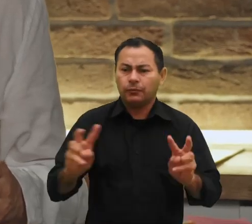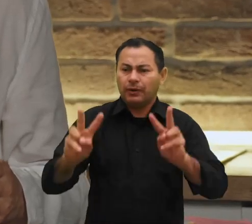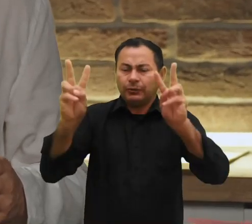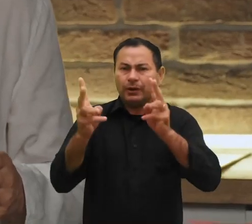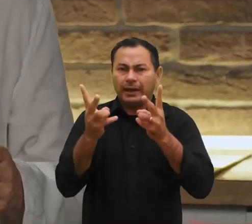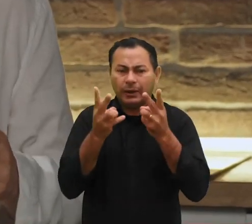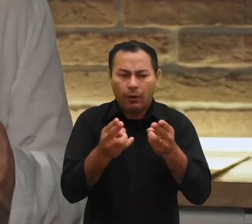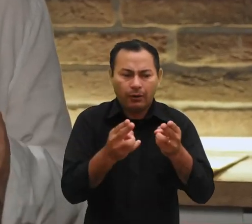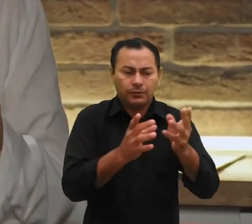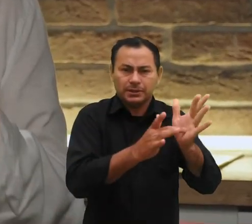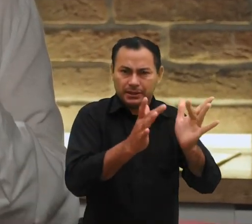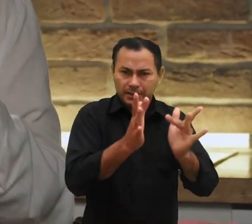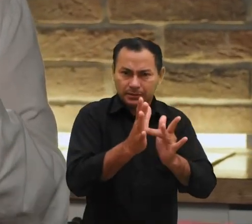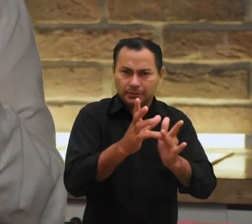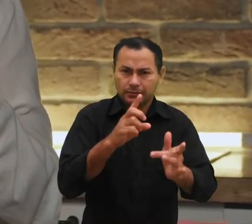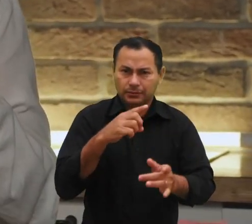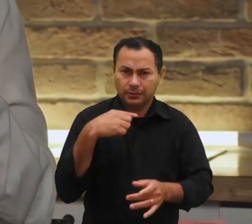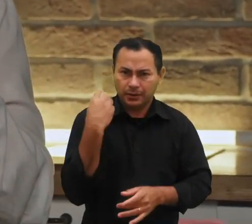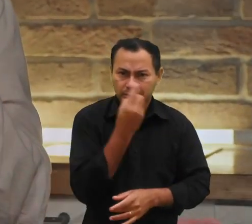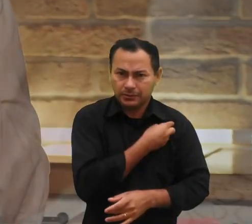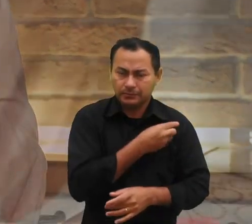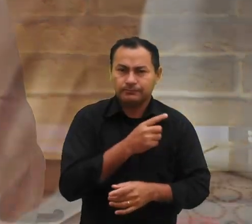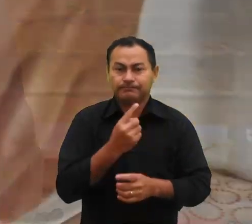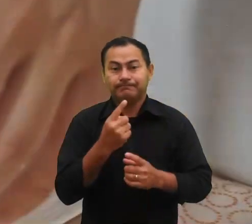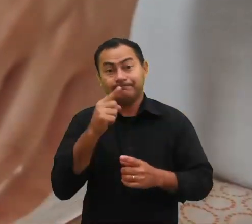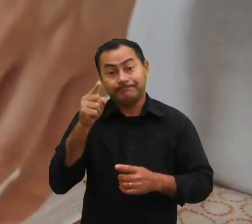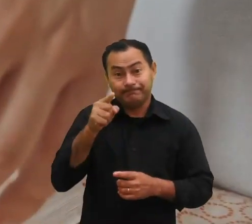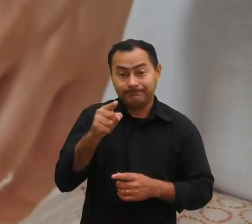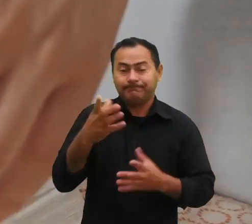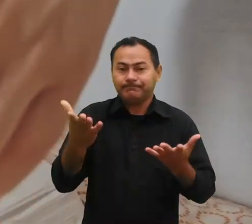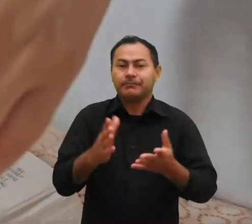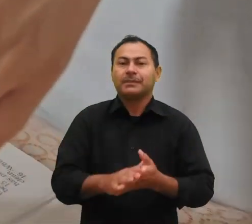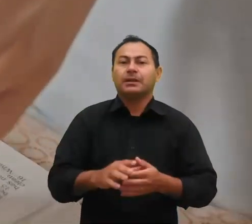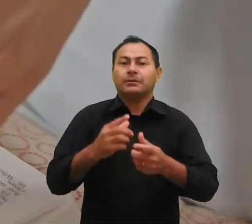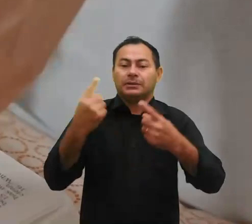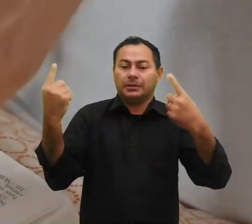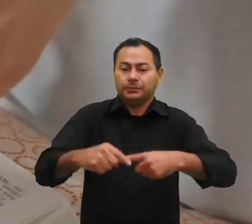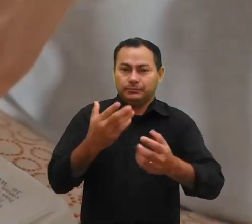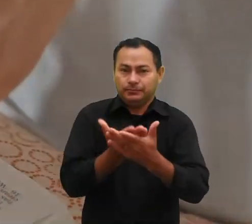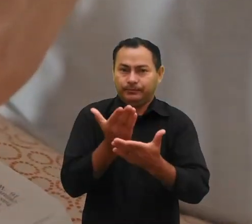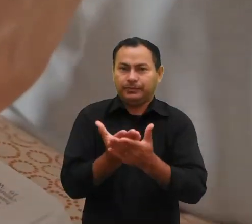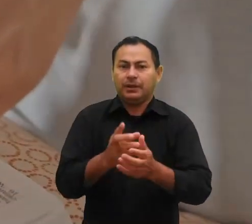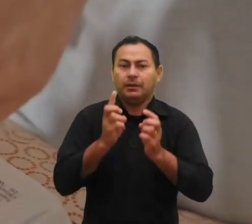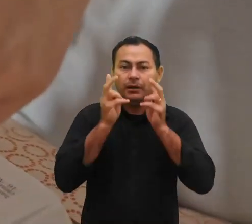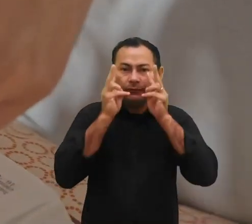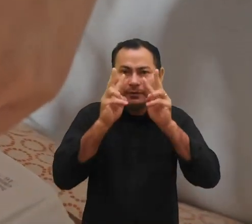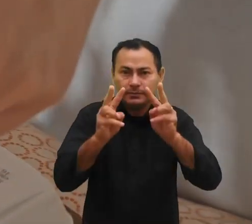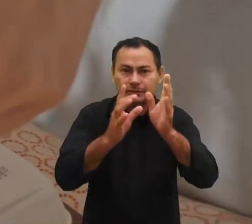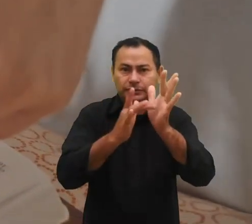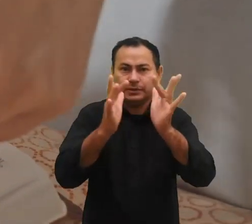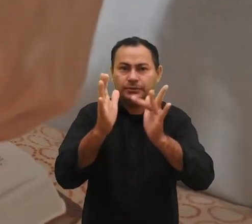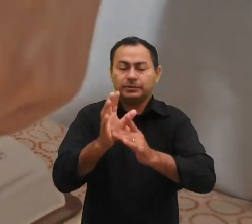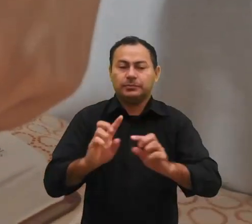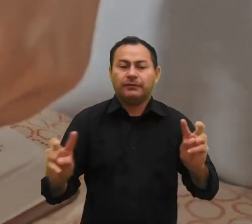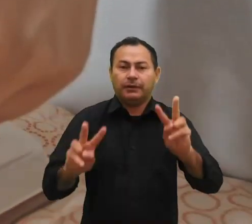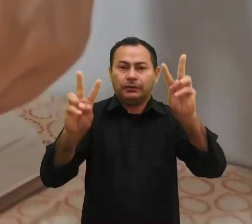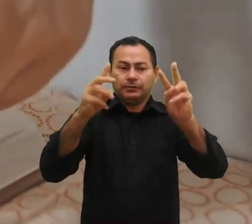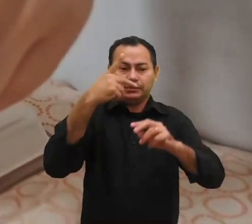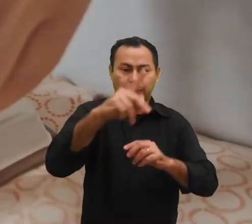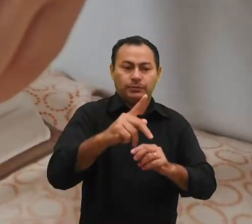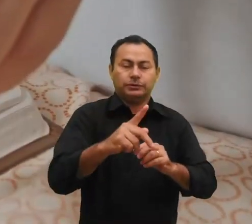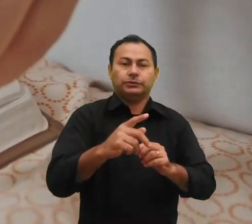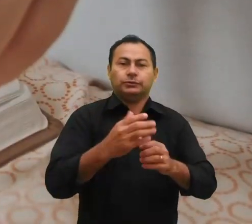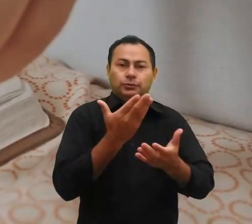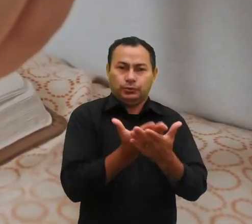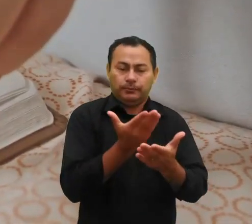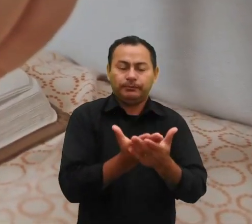os mesmos que os de Cristo? Este é o desafio que lançamos nesse estudo. Já vimos que Jesus valorizou o seu ensino.